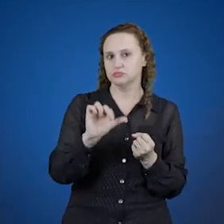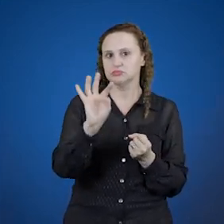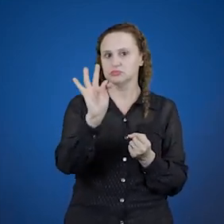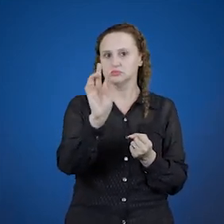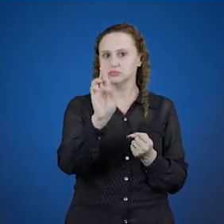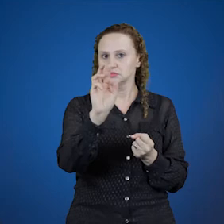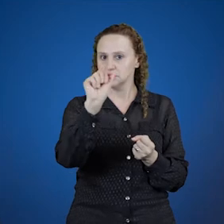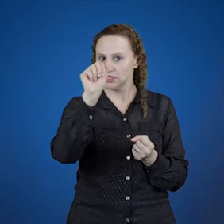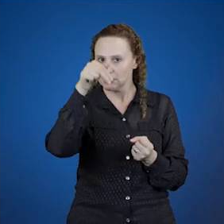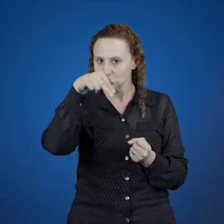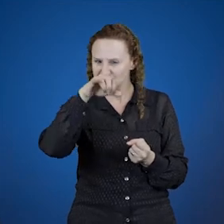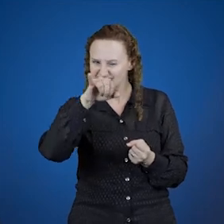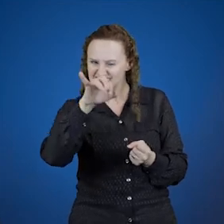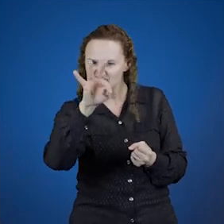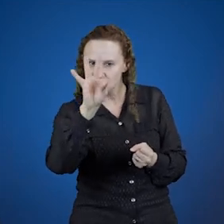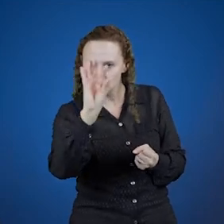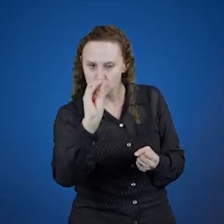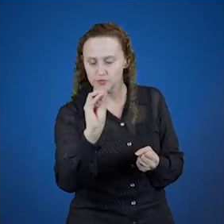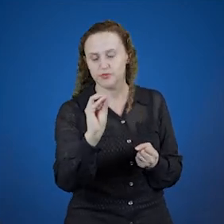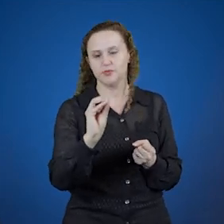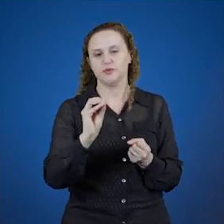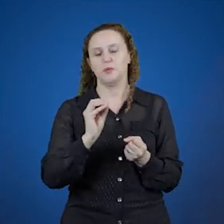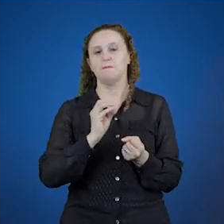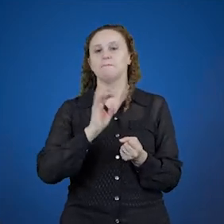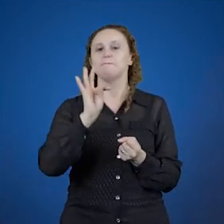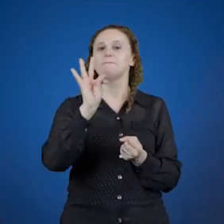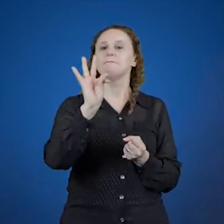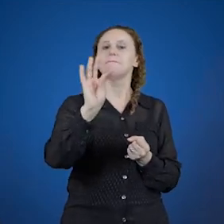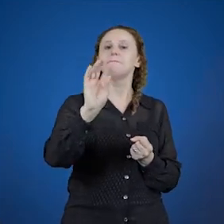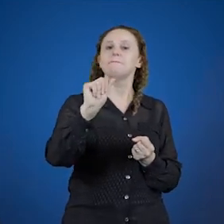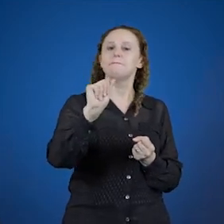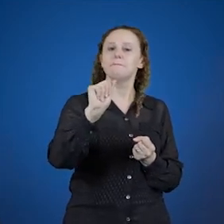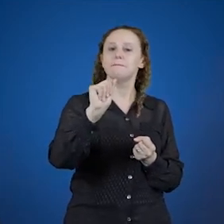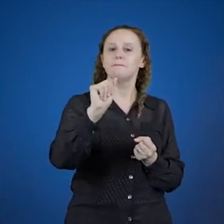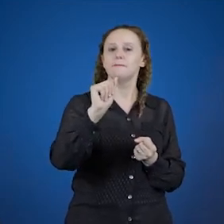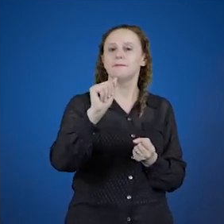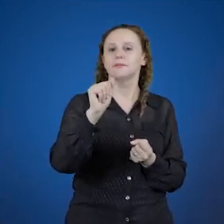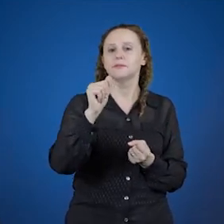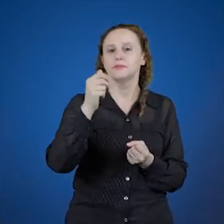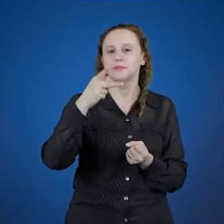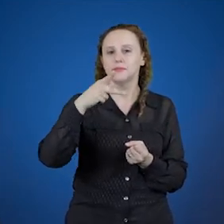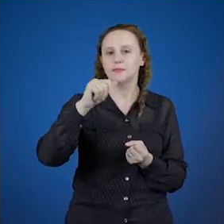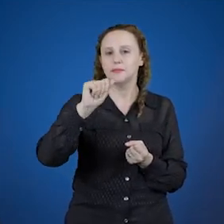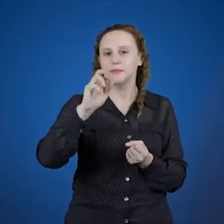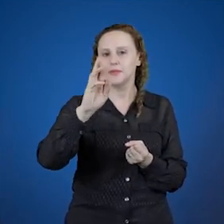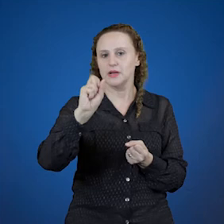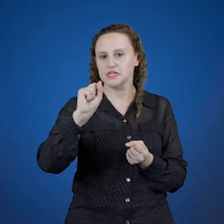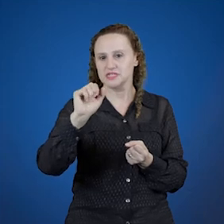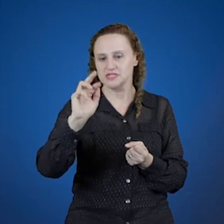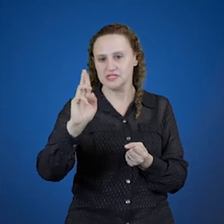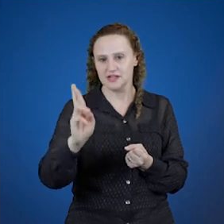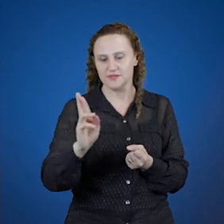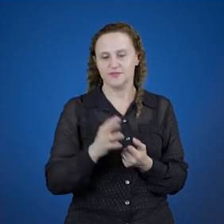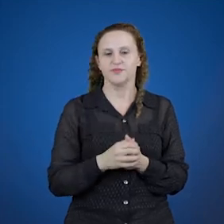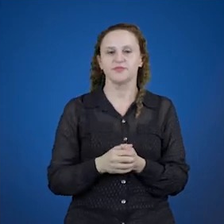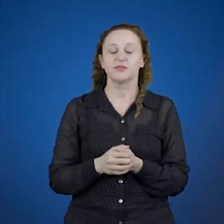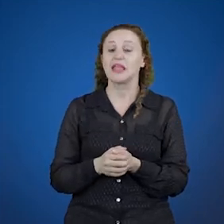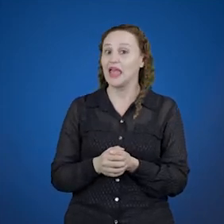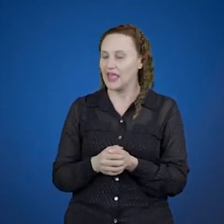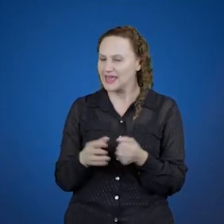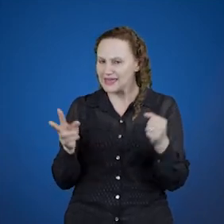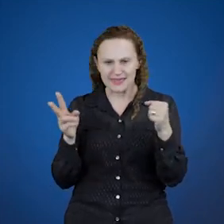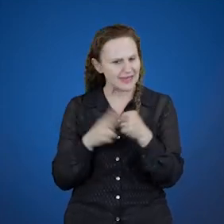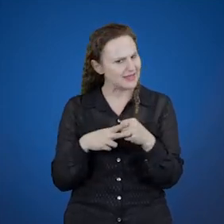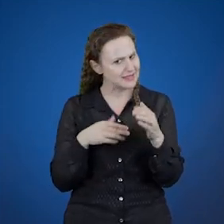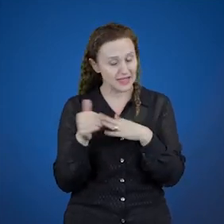transitar passar transire quer dizer nos verbos intransitivos o verbo